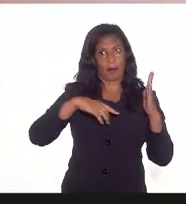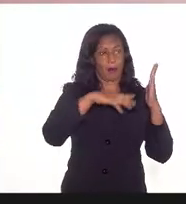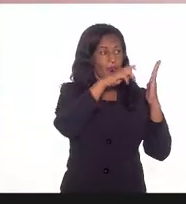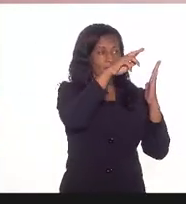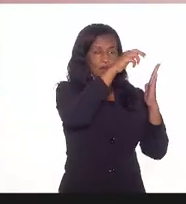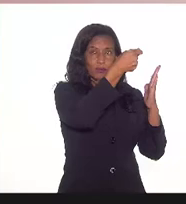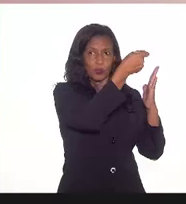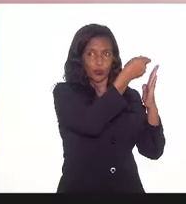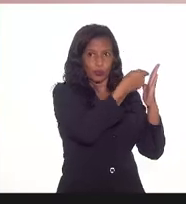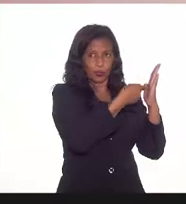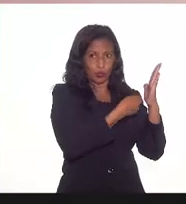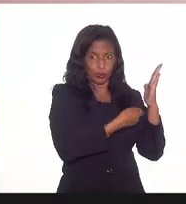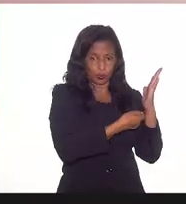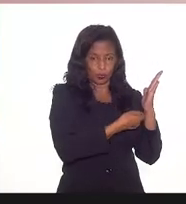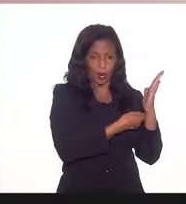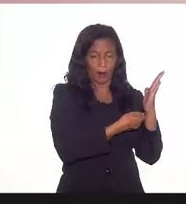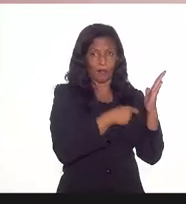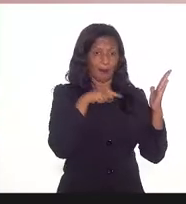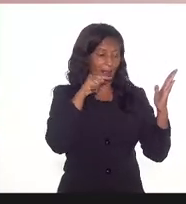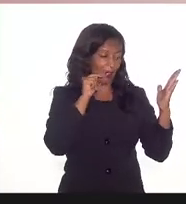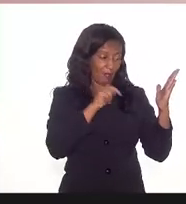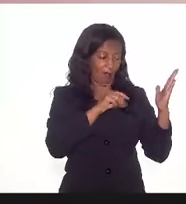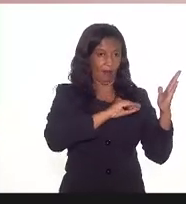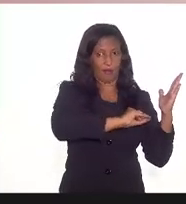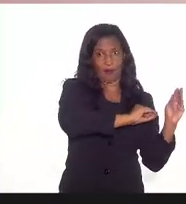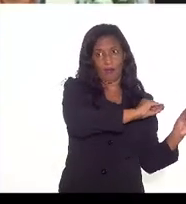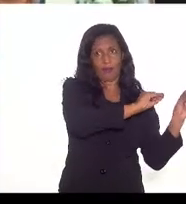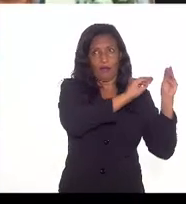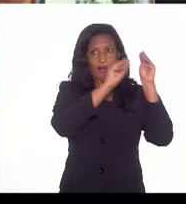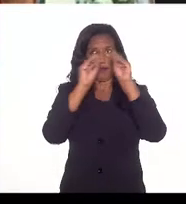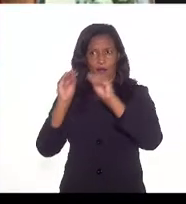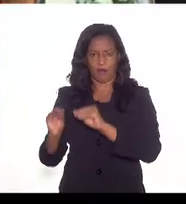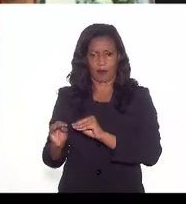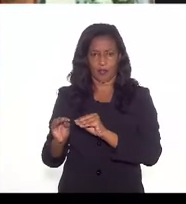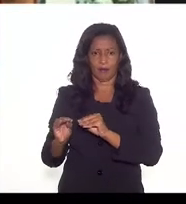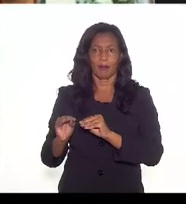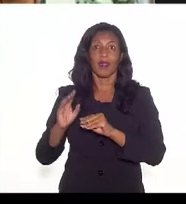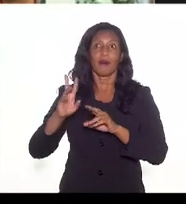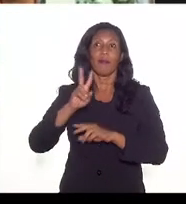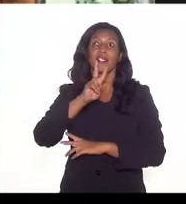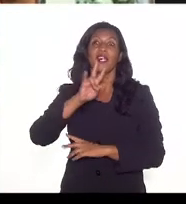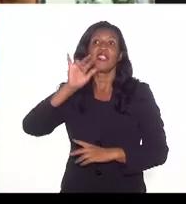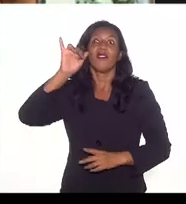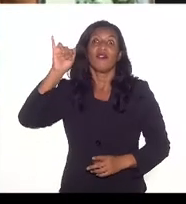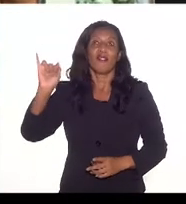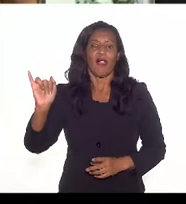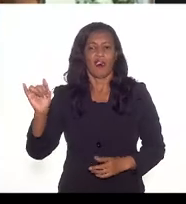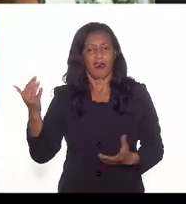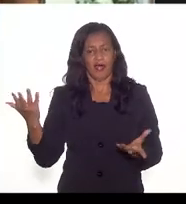atendimento. De lá você vai ser direcionado a um agente de crédito local. Sim, mas esse ainda vai ao ar, André.